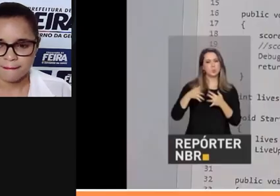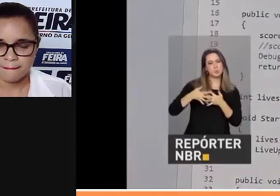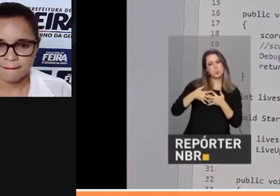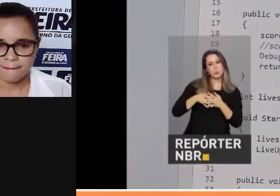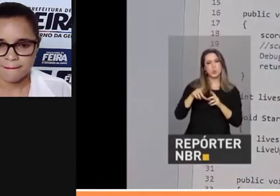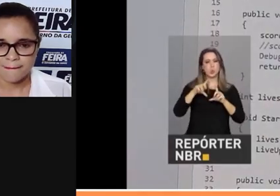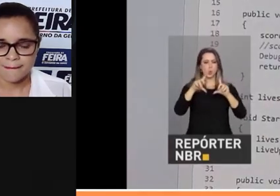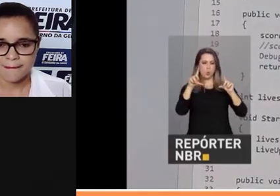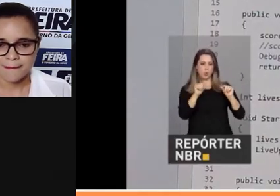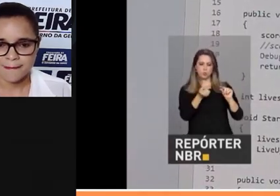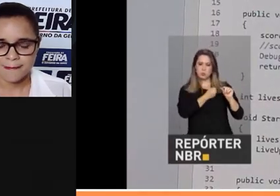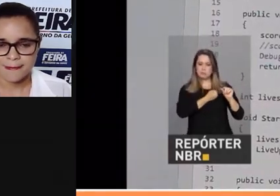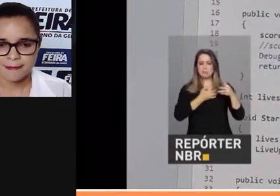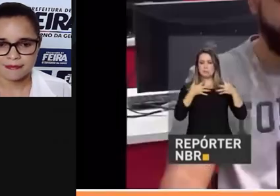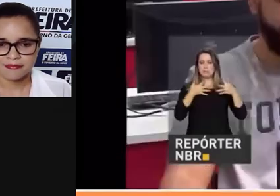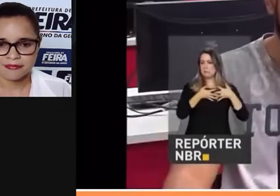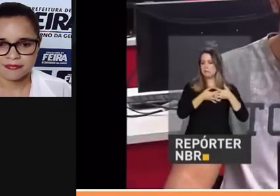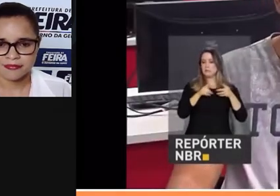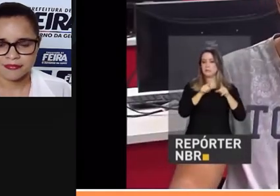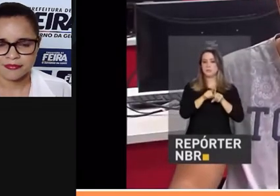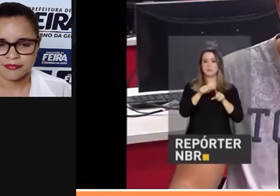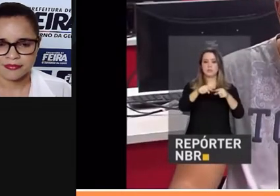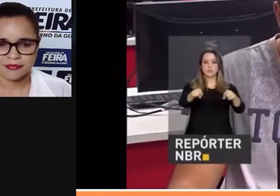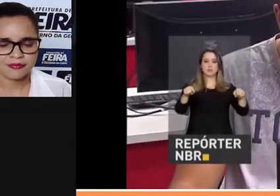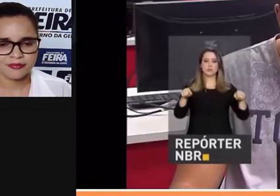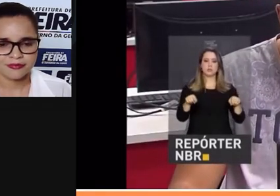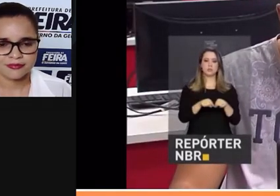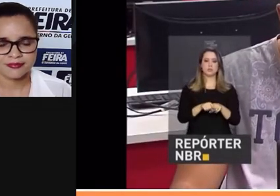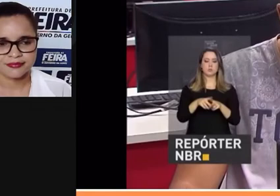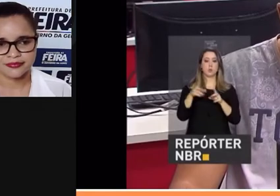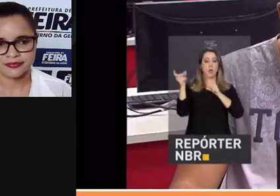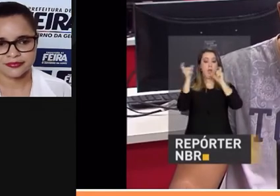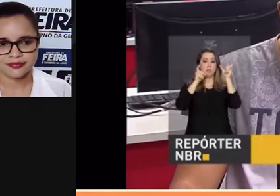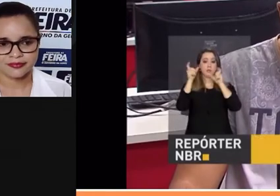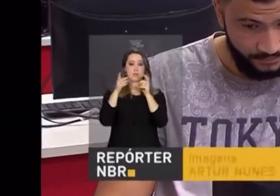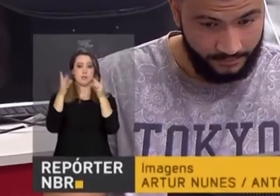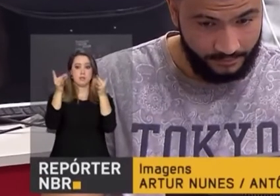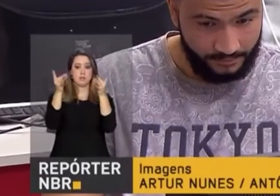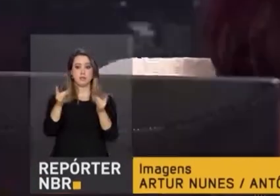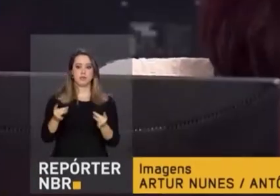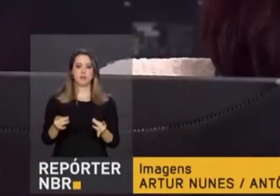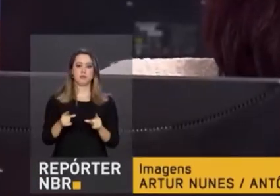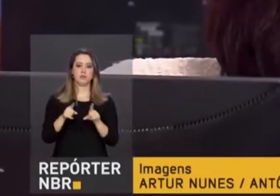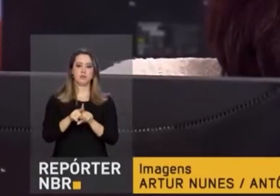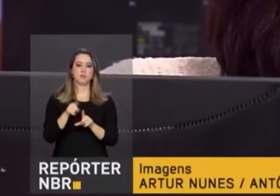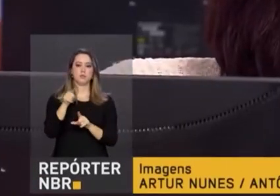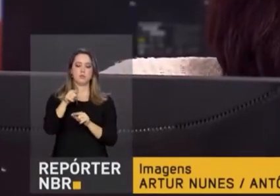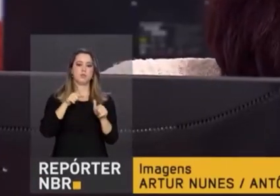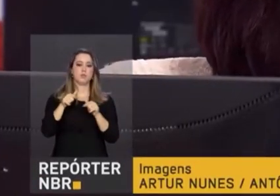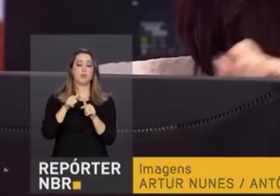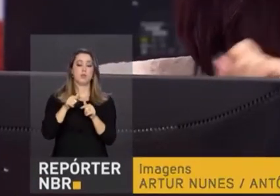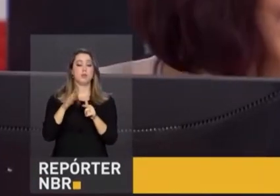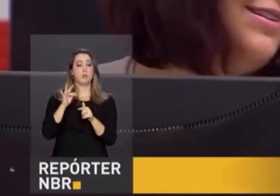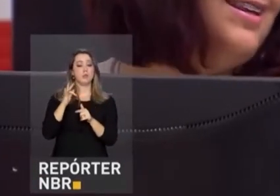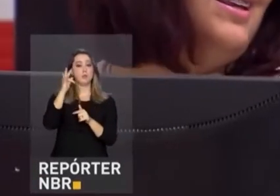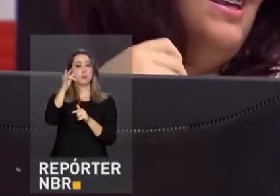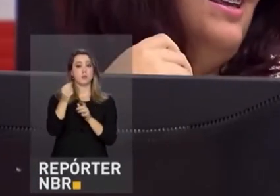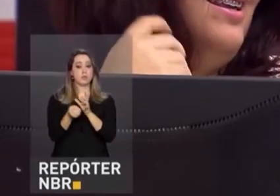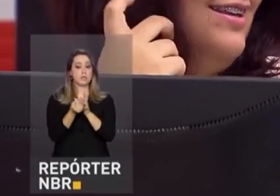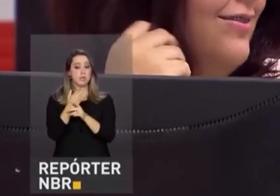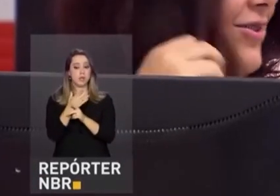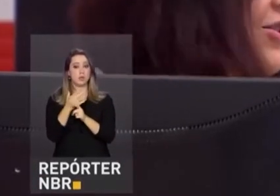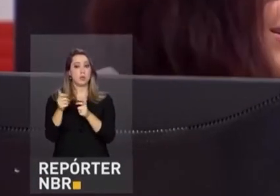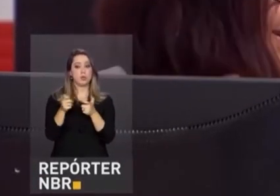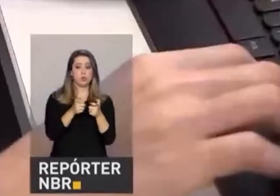complicados, códigos difíceis de entender. Nesta sala, os alunos prestam atenção em cada detalhe. Eles são futuros criadores